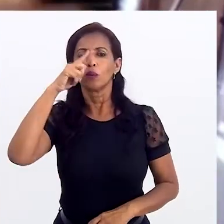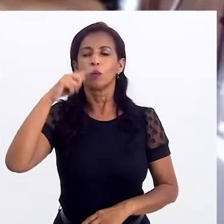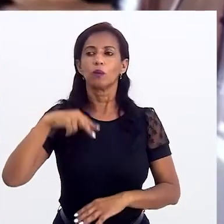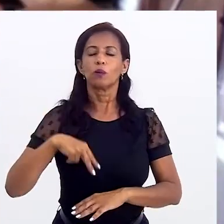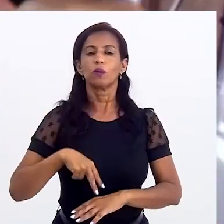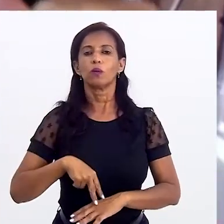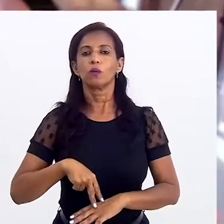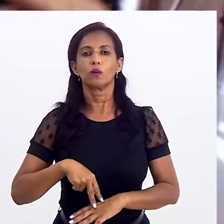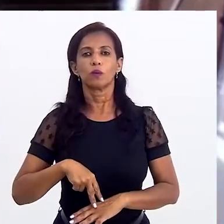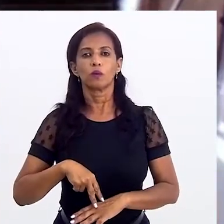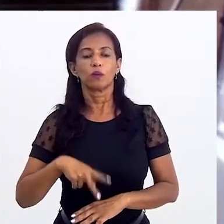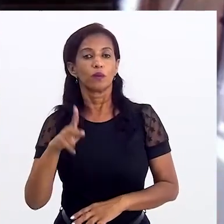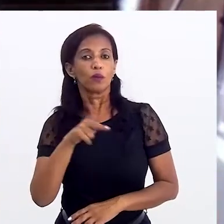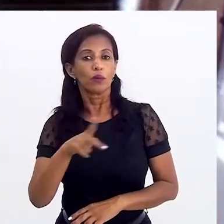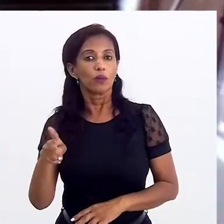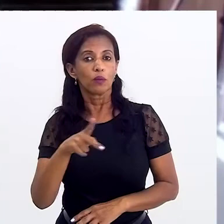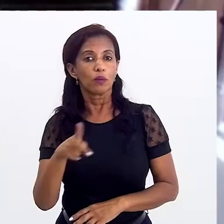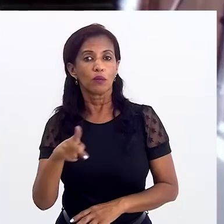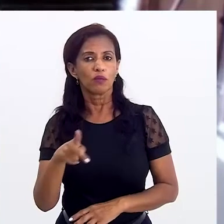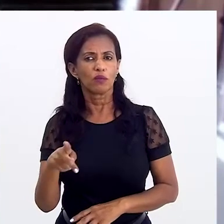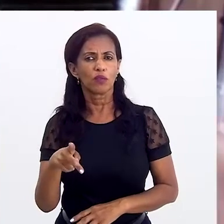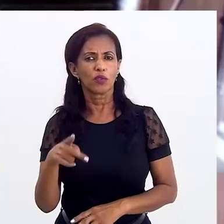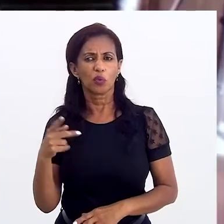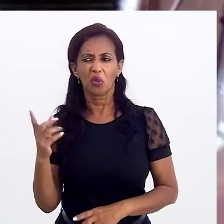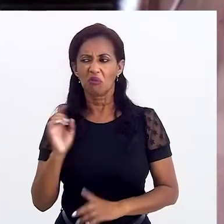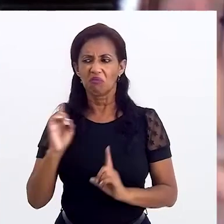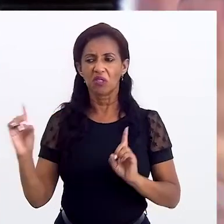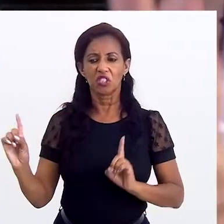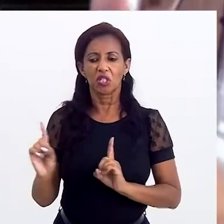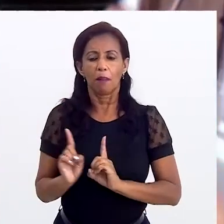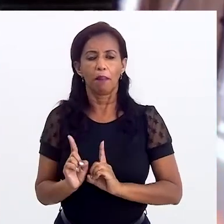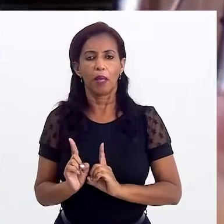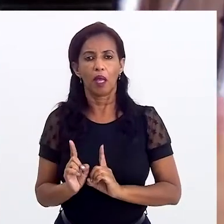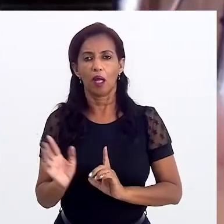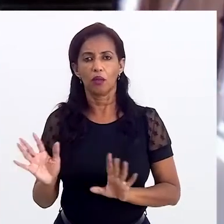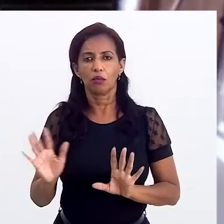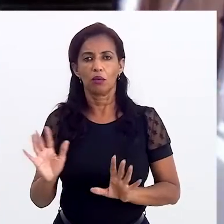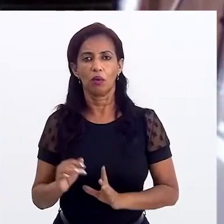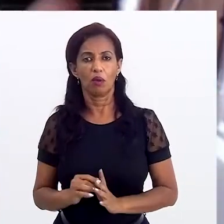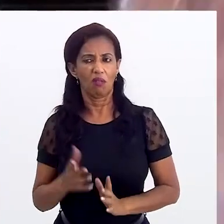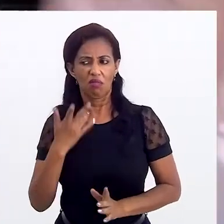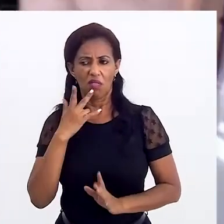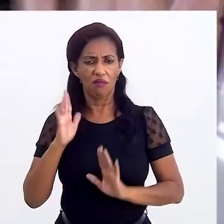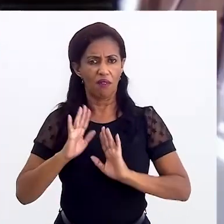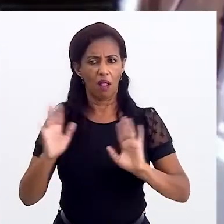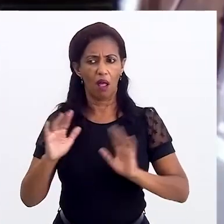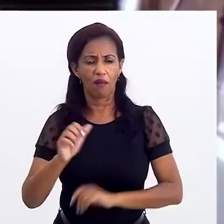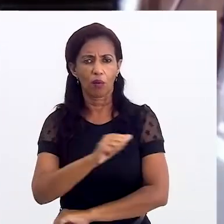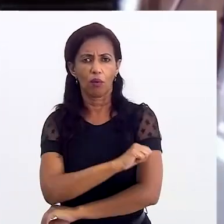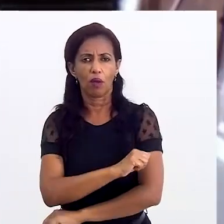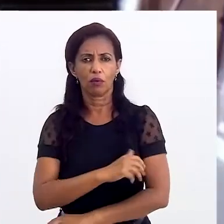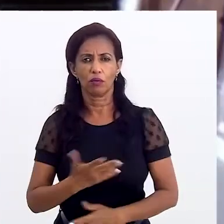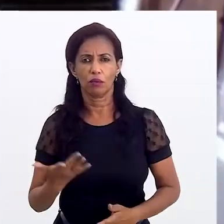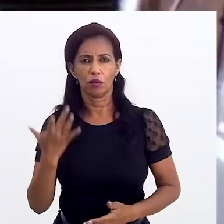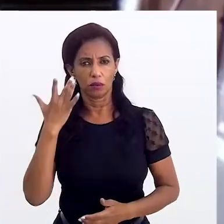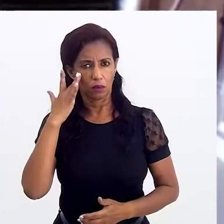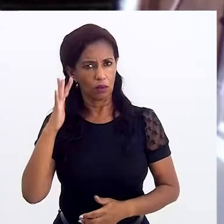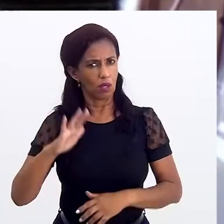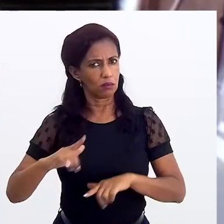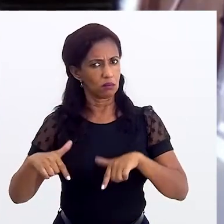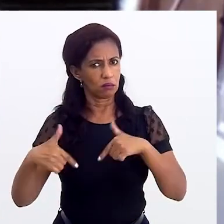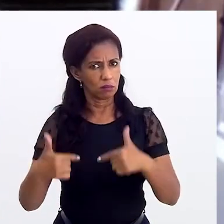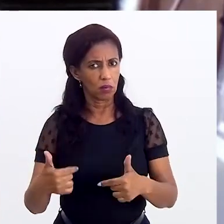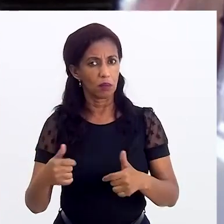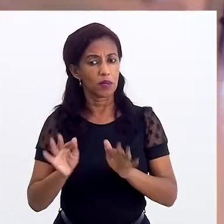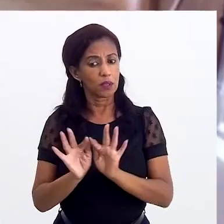nariz empinado, né? O aluno não conseguia nem chegar perto dele, que o cara nem falava com os alunos. Eu acho que a